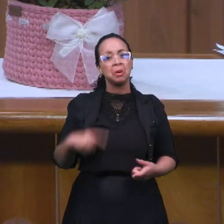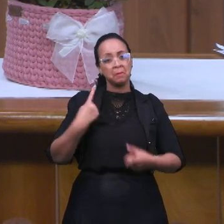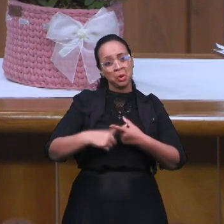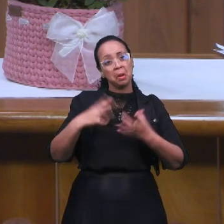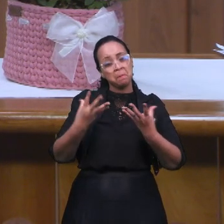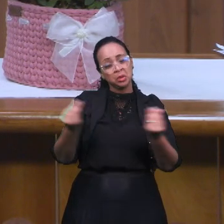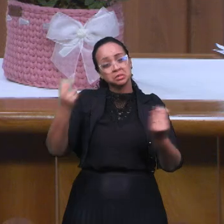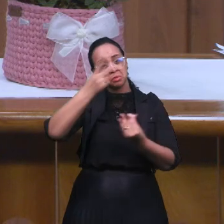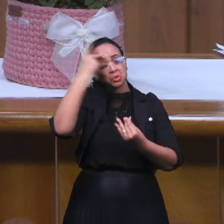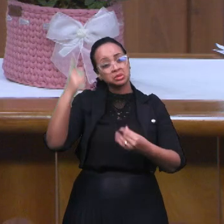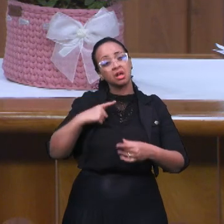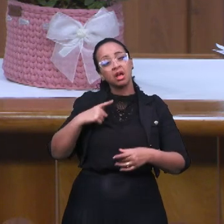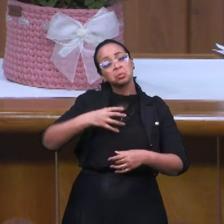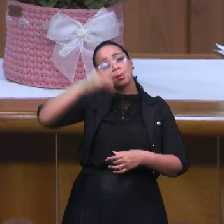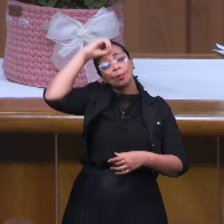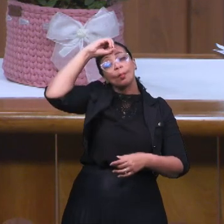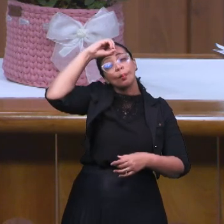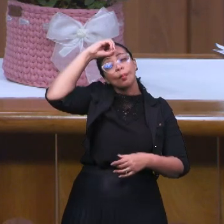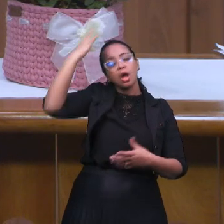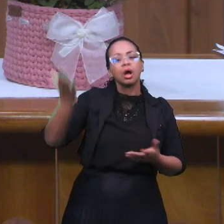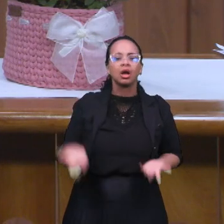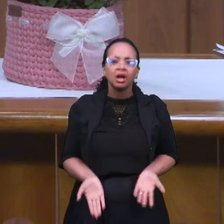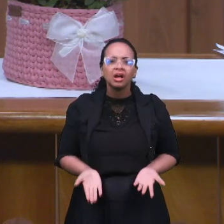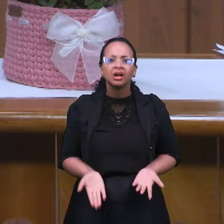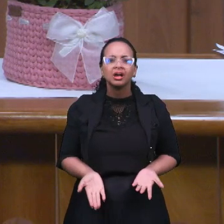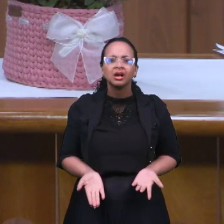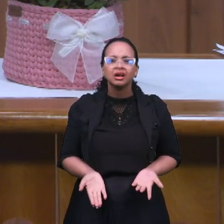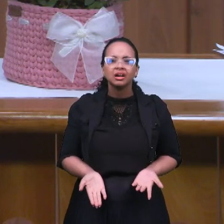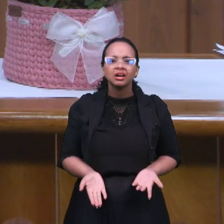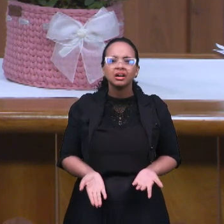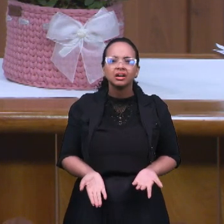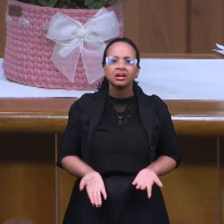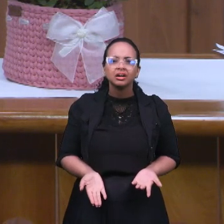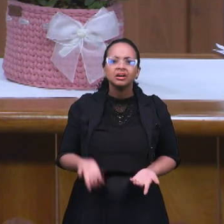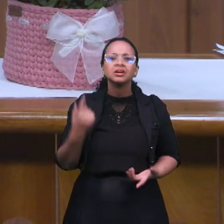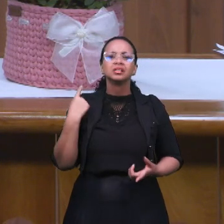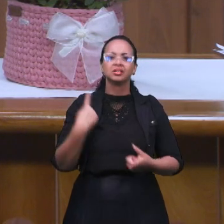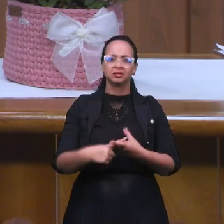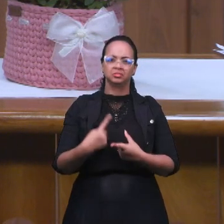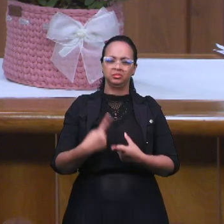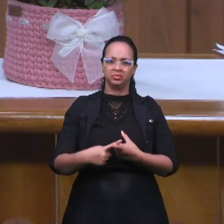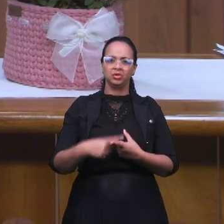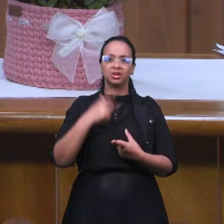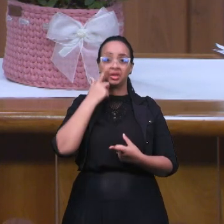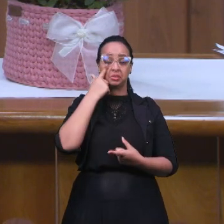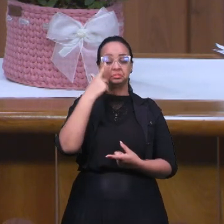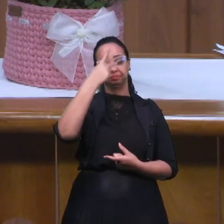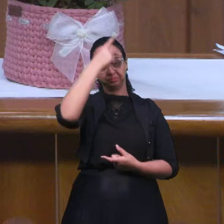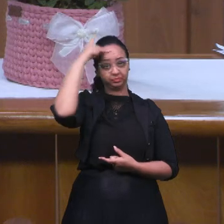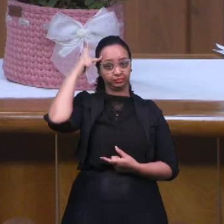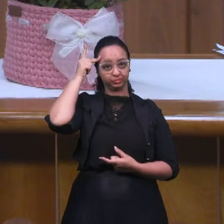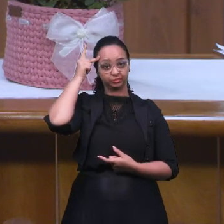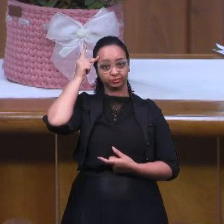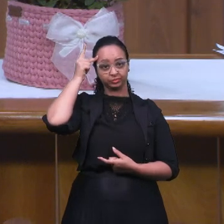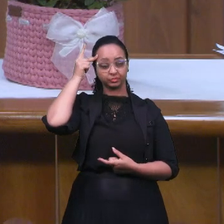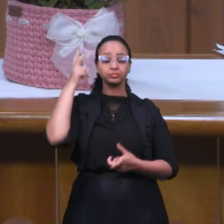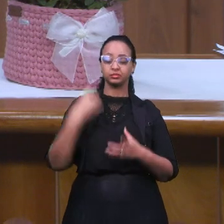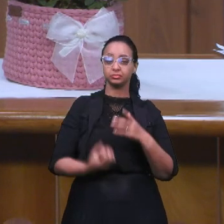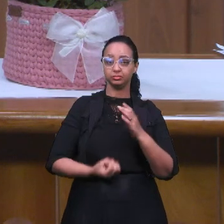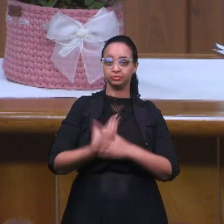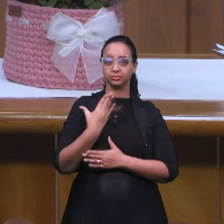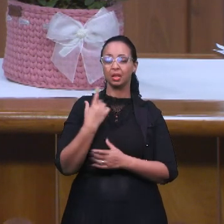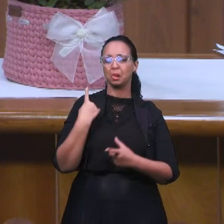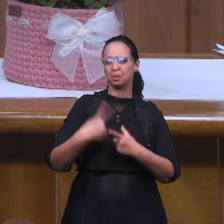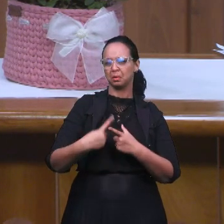Ele sabe, porque quem cria, sabe criar e sabe dar fim àquilo que criou. O mundo não